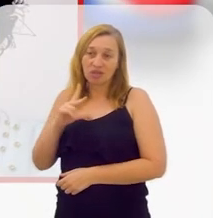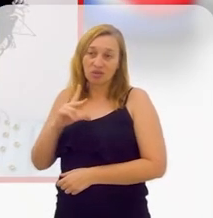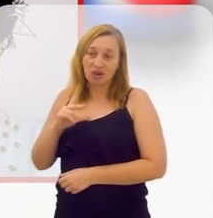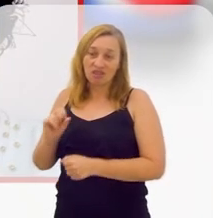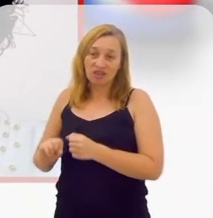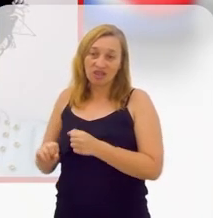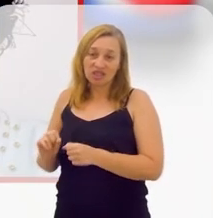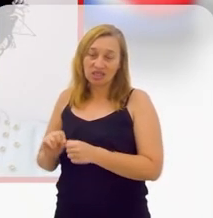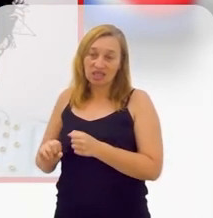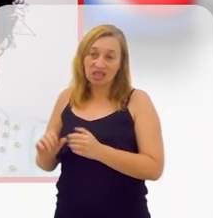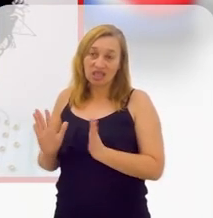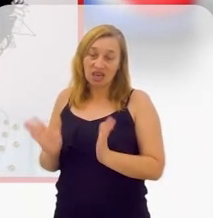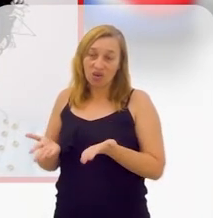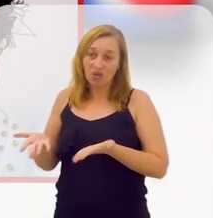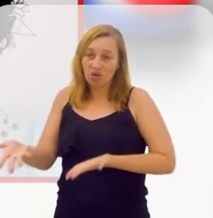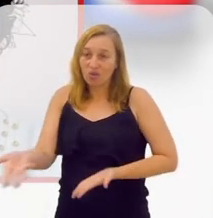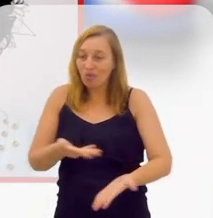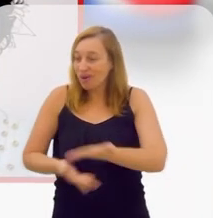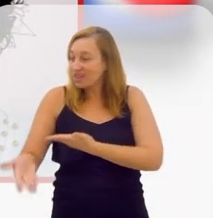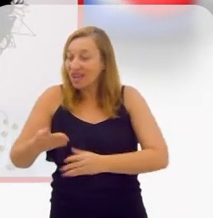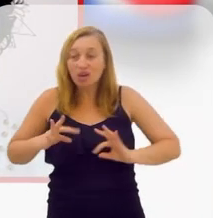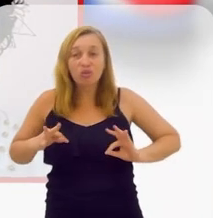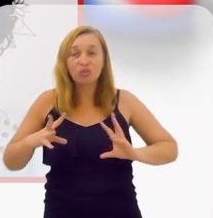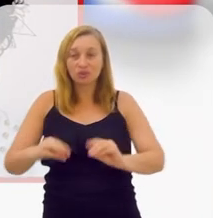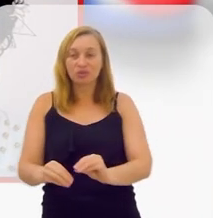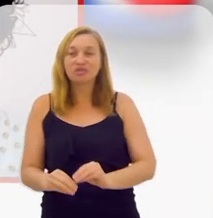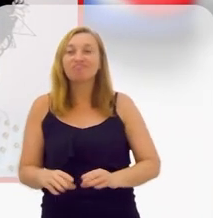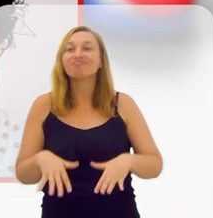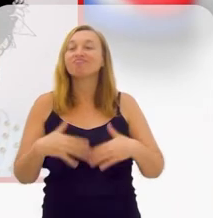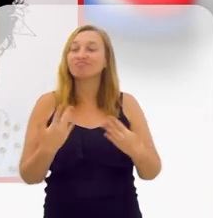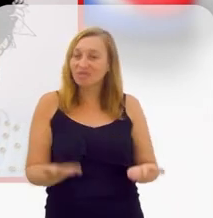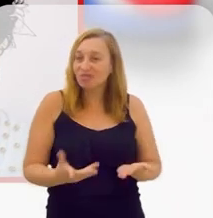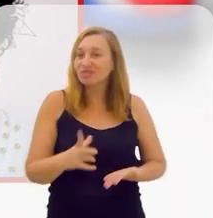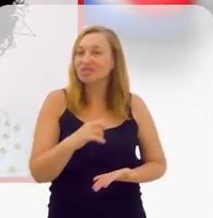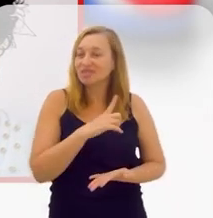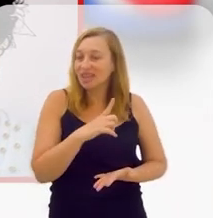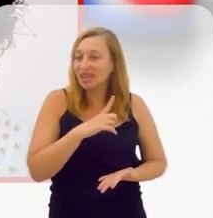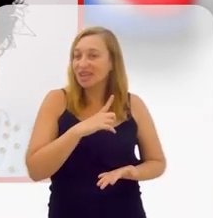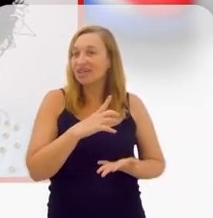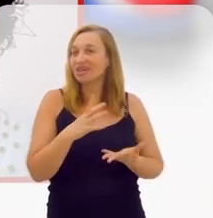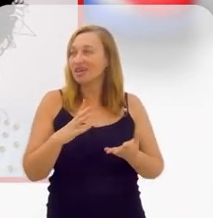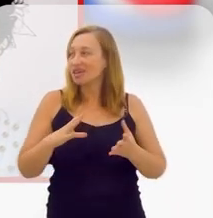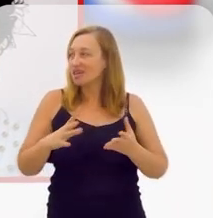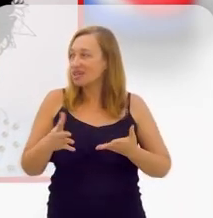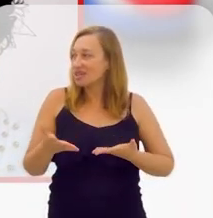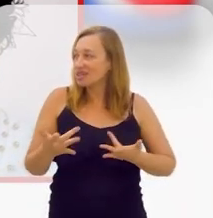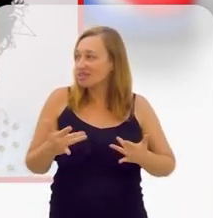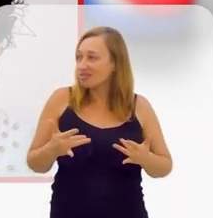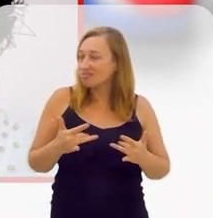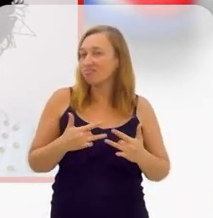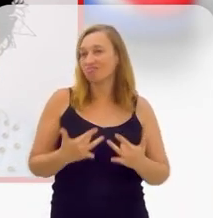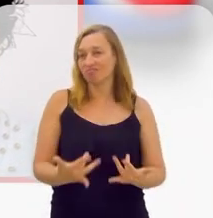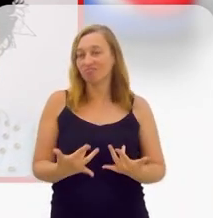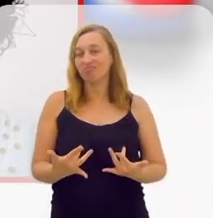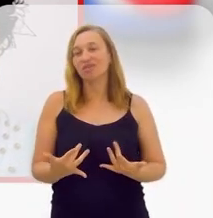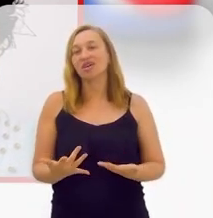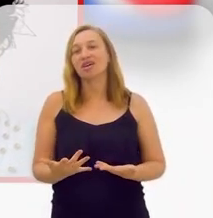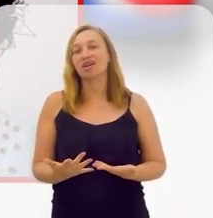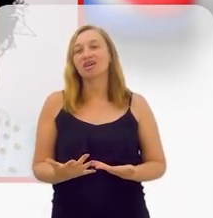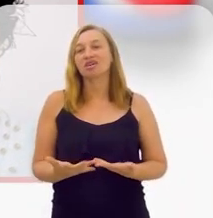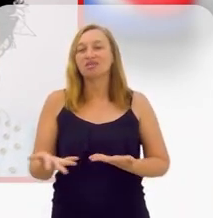agora vê isso de uma forma ampliada, né? Como um todo. Então, tem esse ajuntamento, assim, né? De